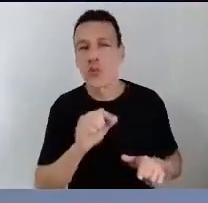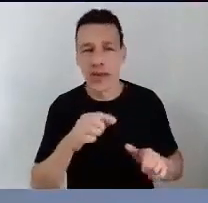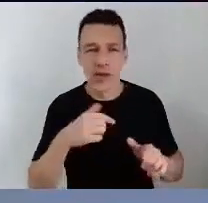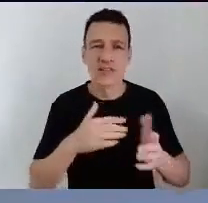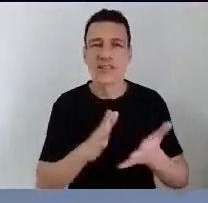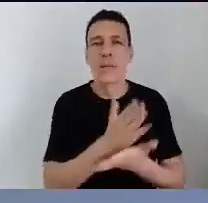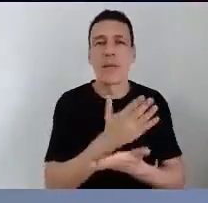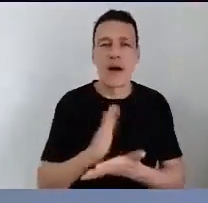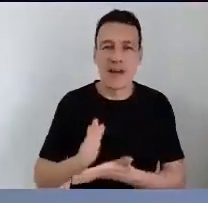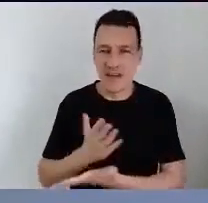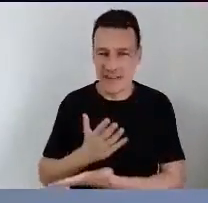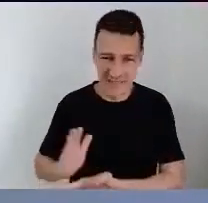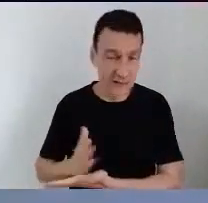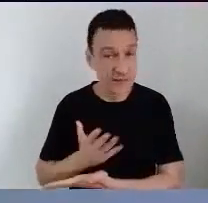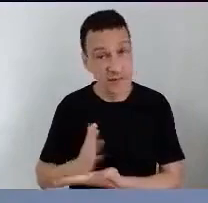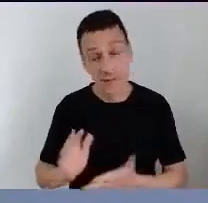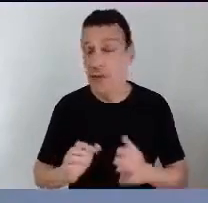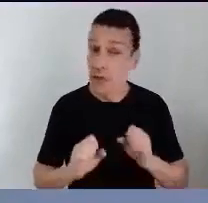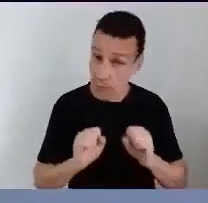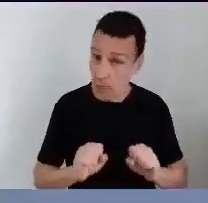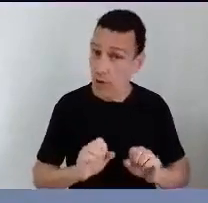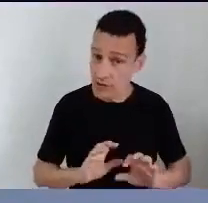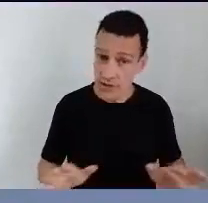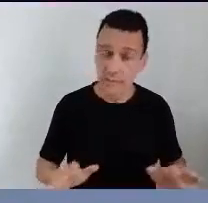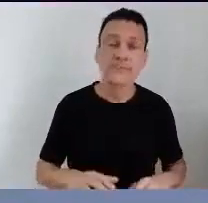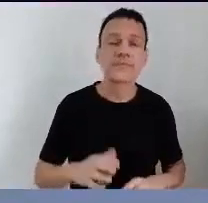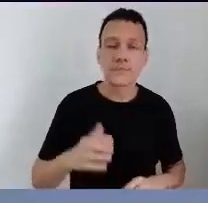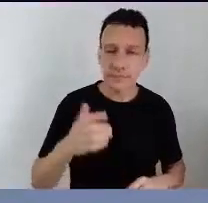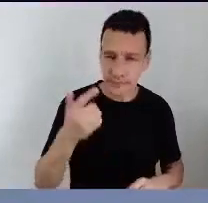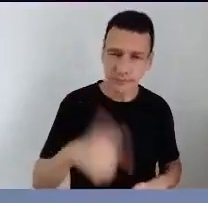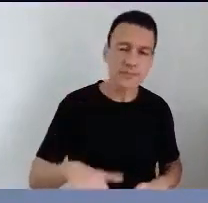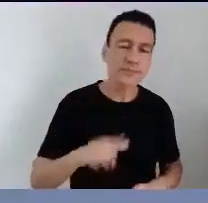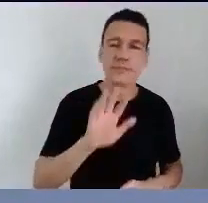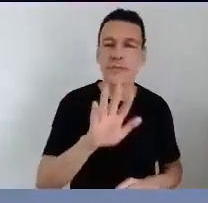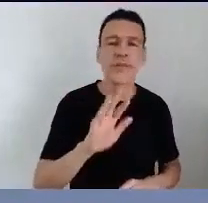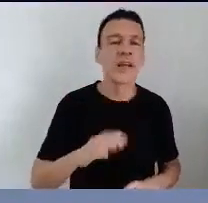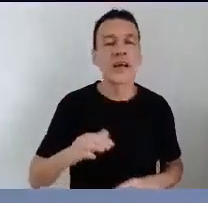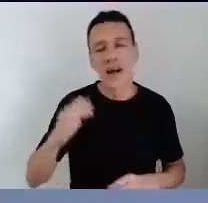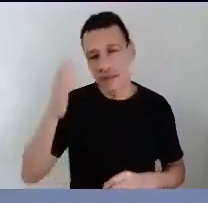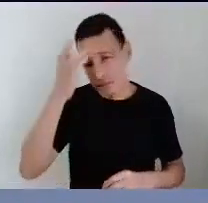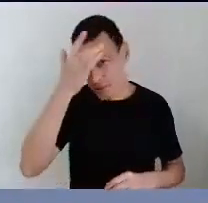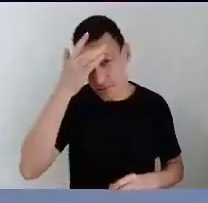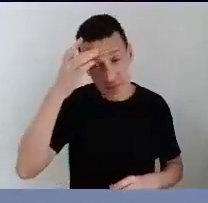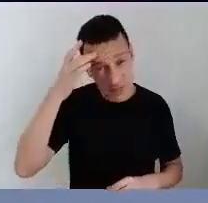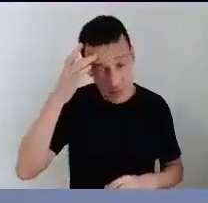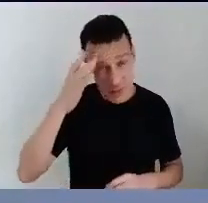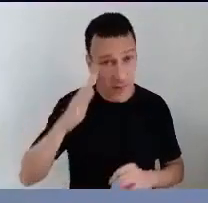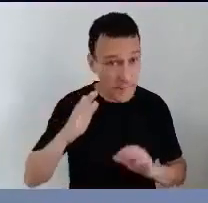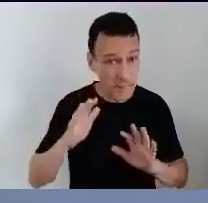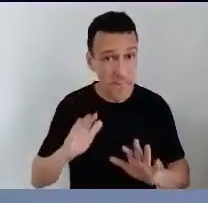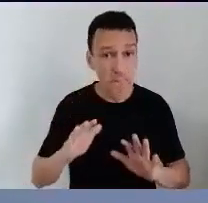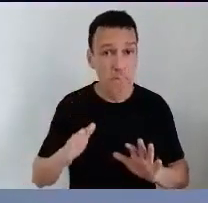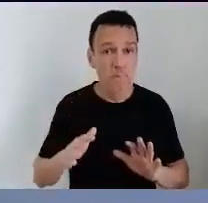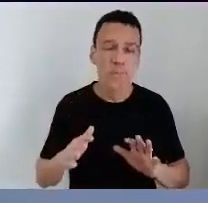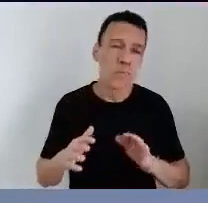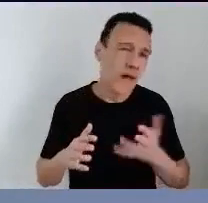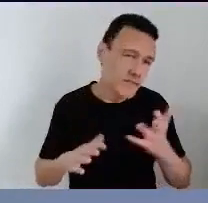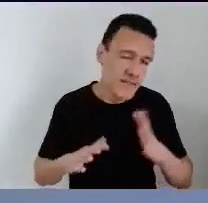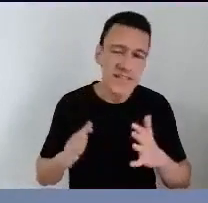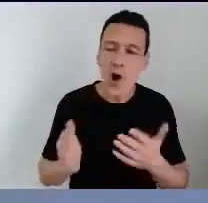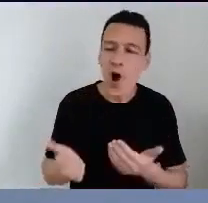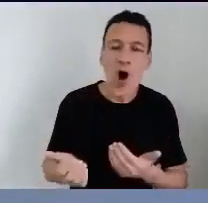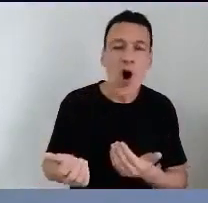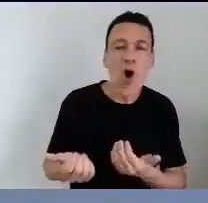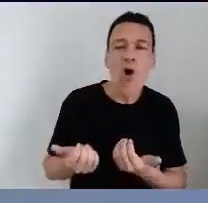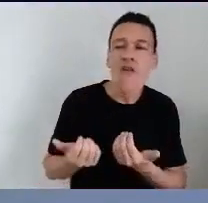uma possibilidade. Além disso, as pessoas também têm a prática de oferecer algo em troca das pessoas que vão testar